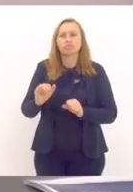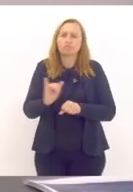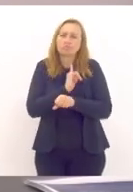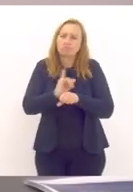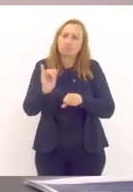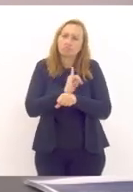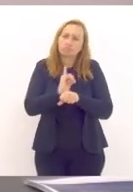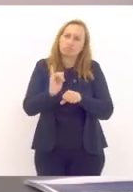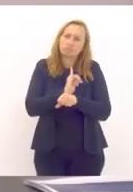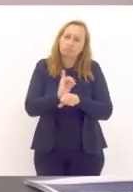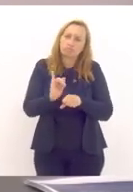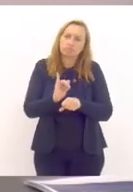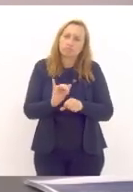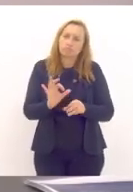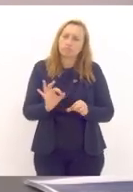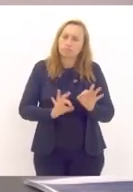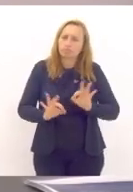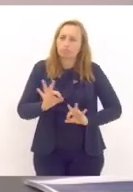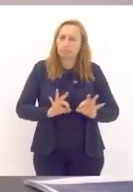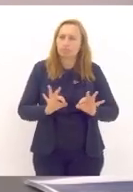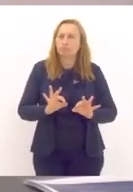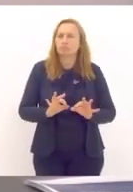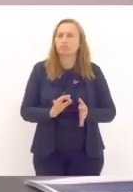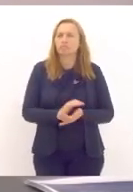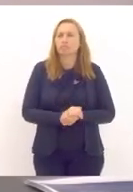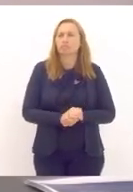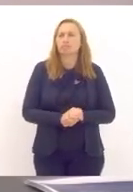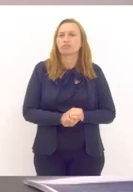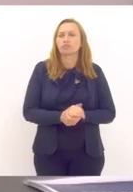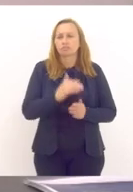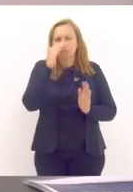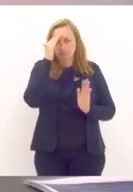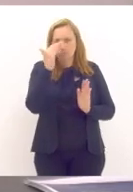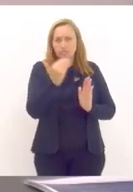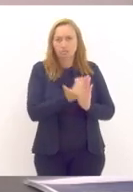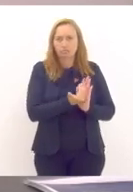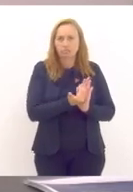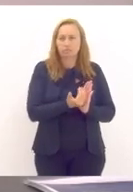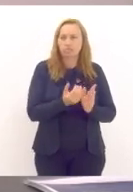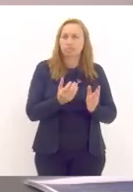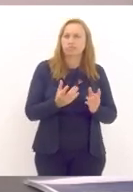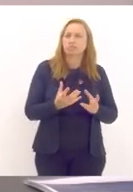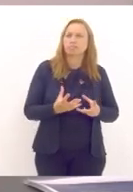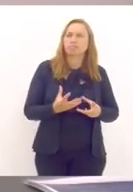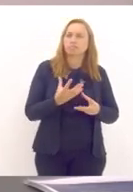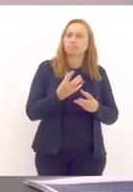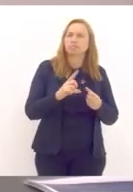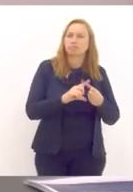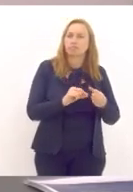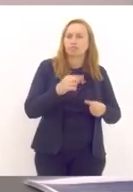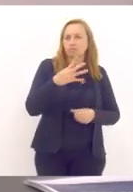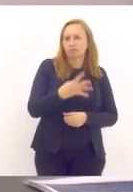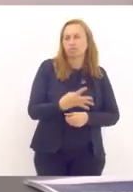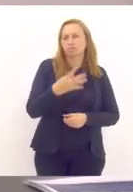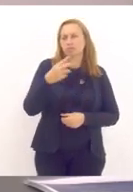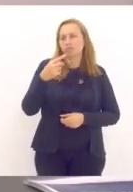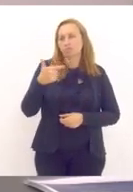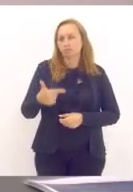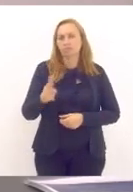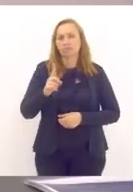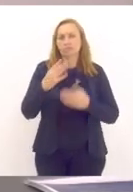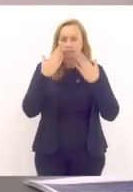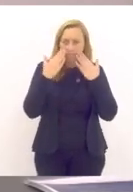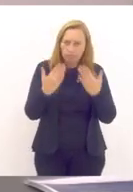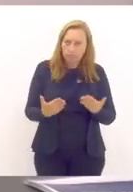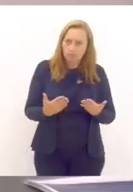entre as fontes. Então, assim, nossa expectativa é que a gente cumpra com folga o artigo 42 da LRF. Só não foi apresentado, assim